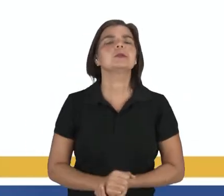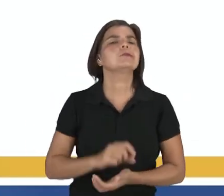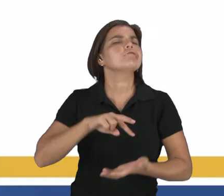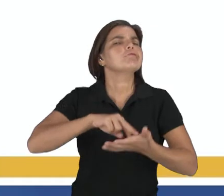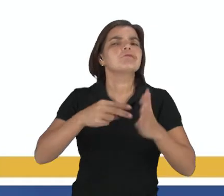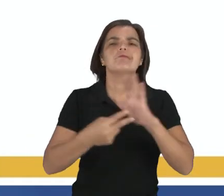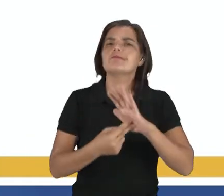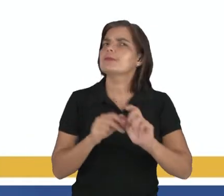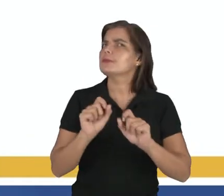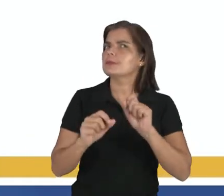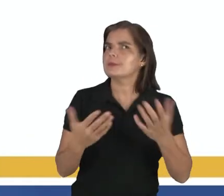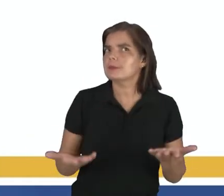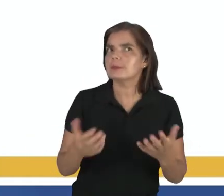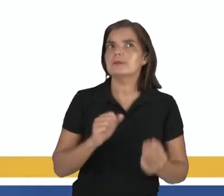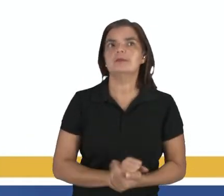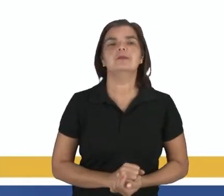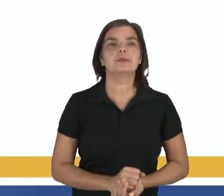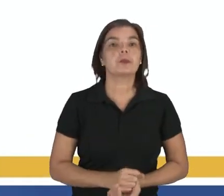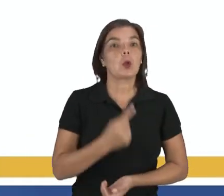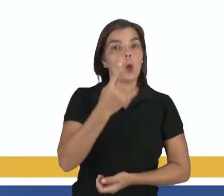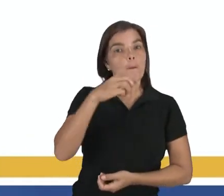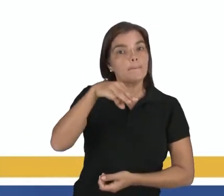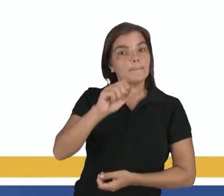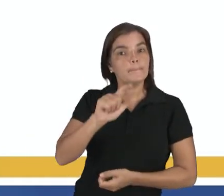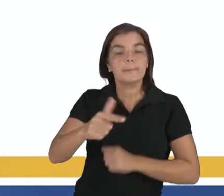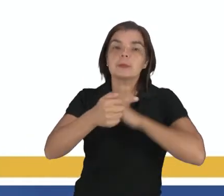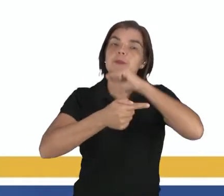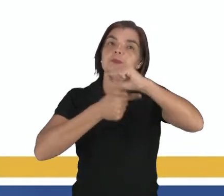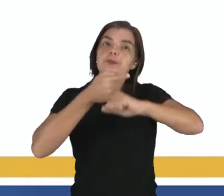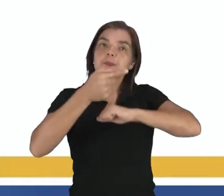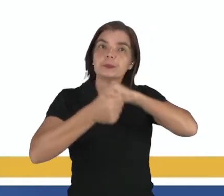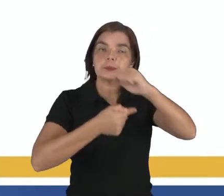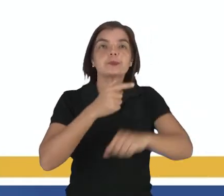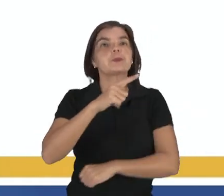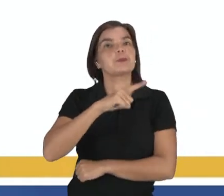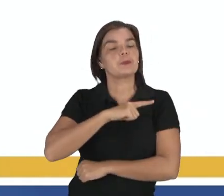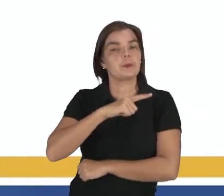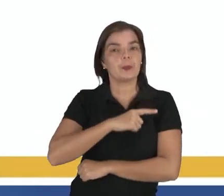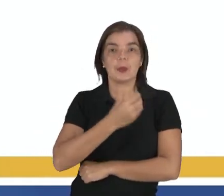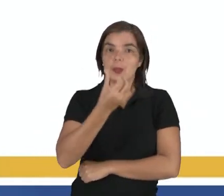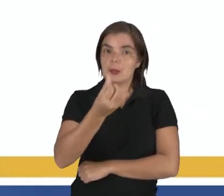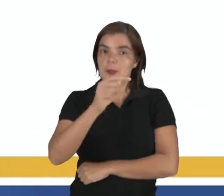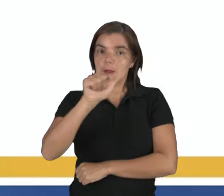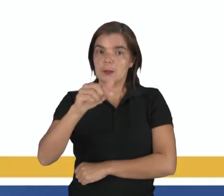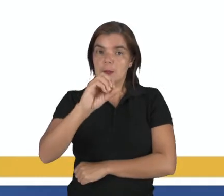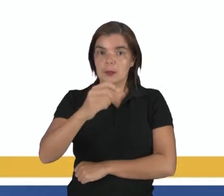que isso significa? 1 mol de átomos contém